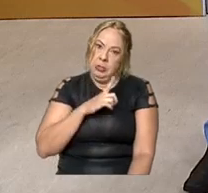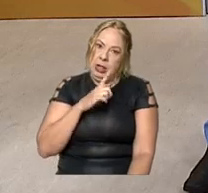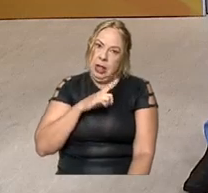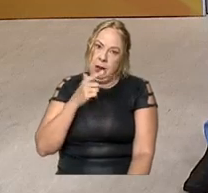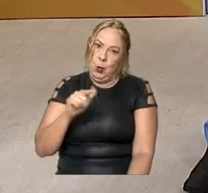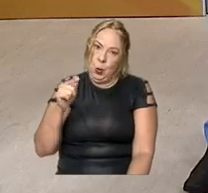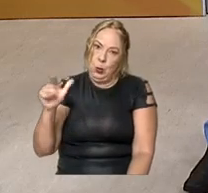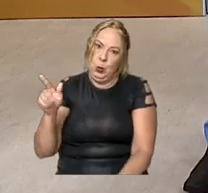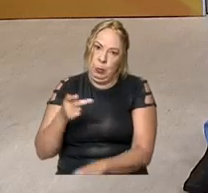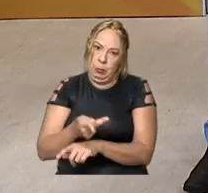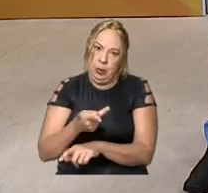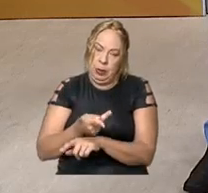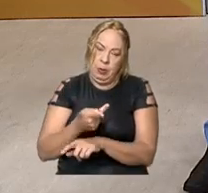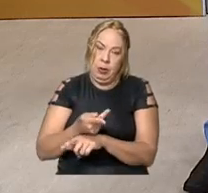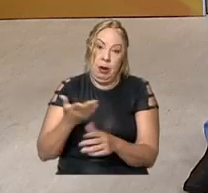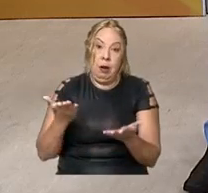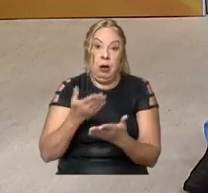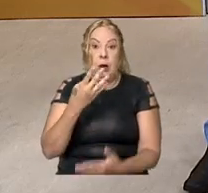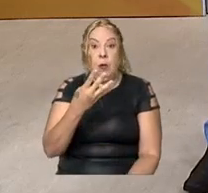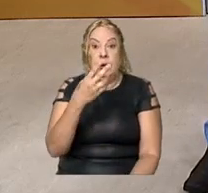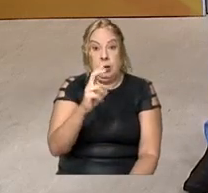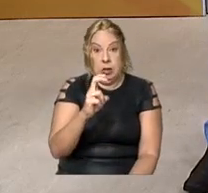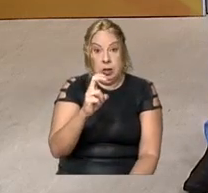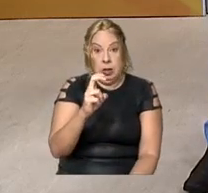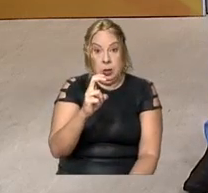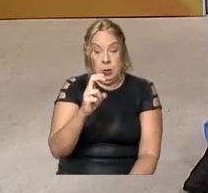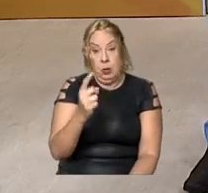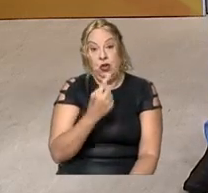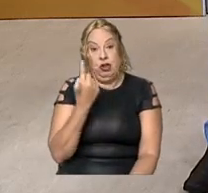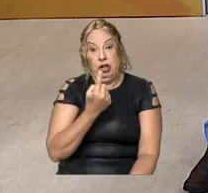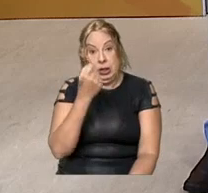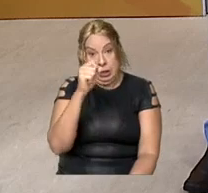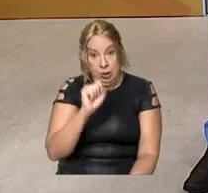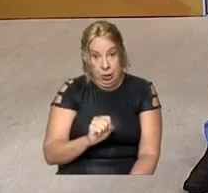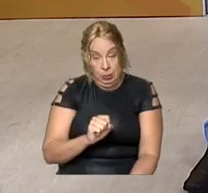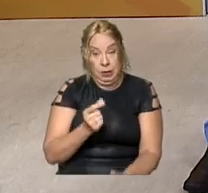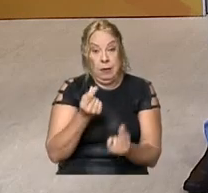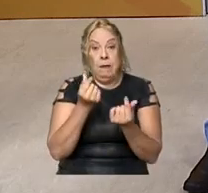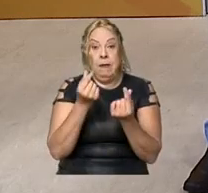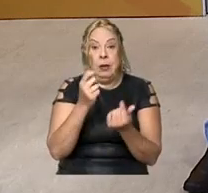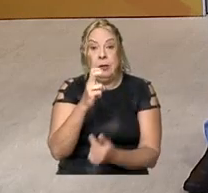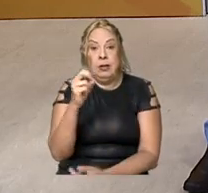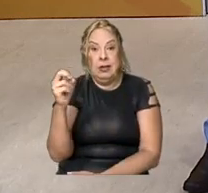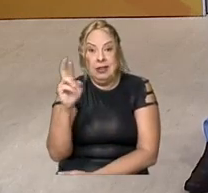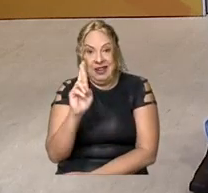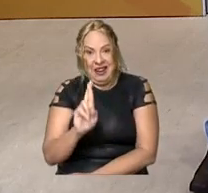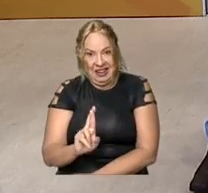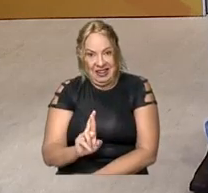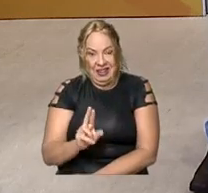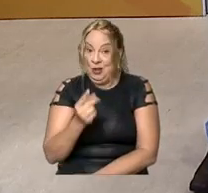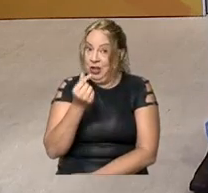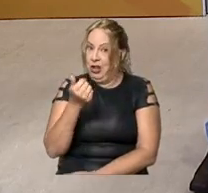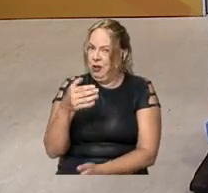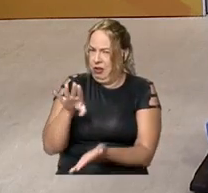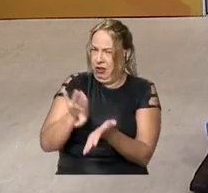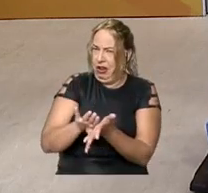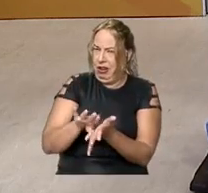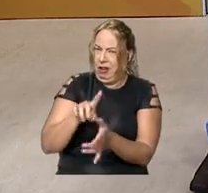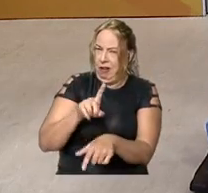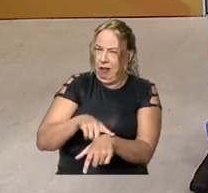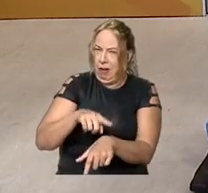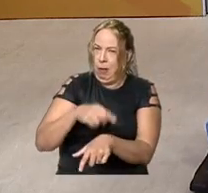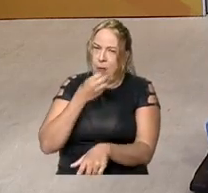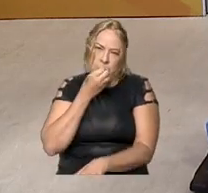premiação. Serão 45 prêmios de 500 reais a partir de agora, aquele din-din extra que sempre chega em boa hora pra comprar aquele